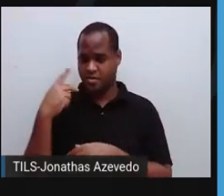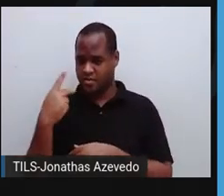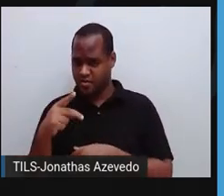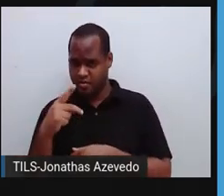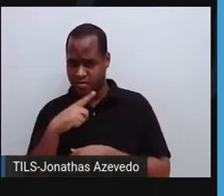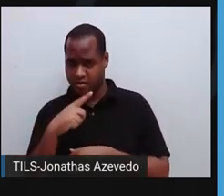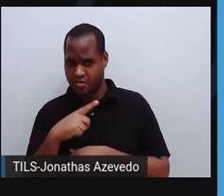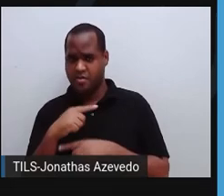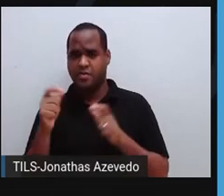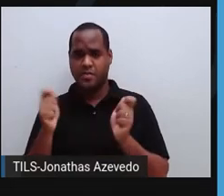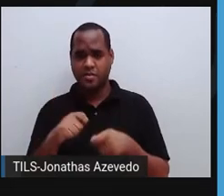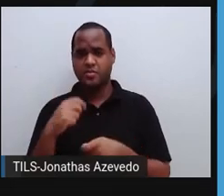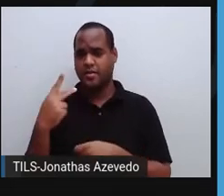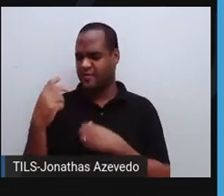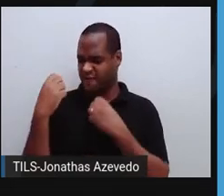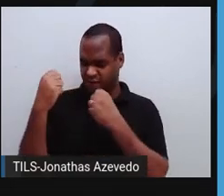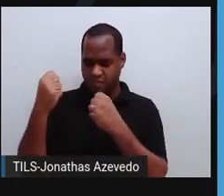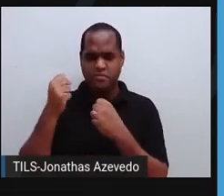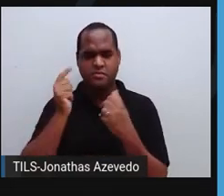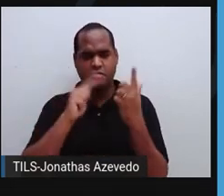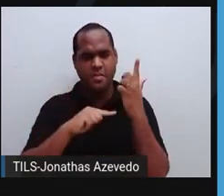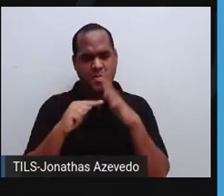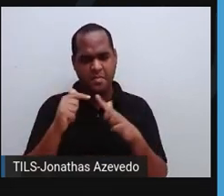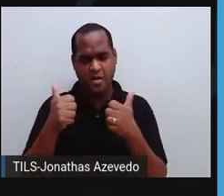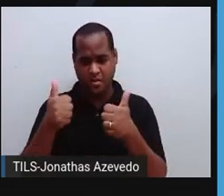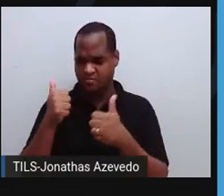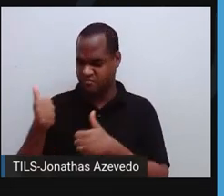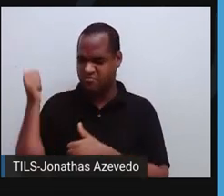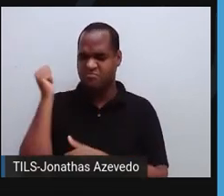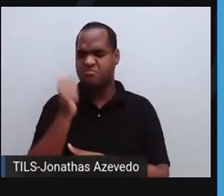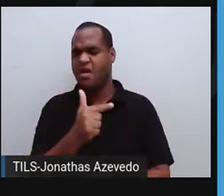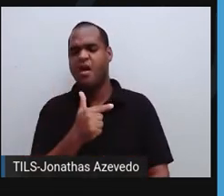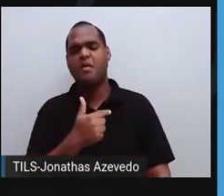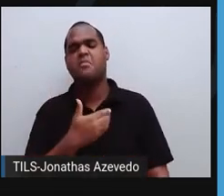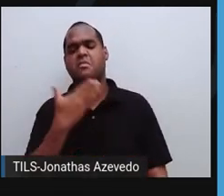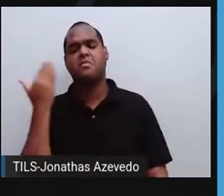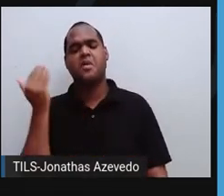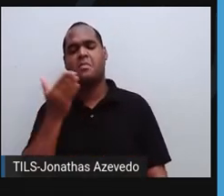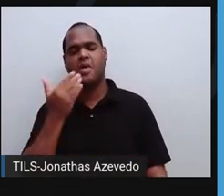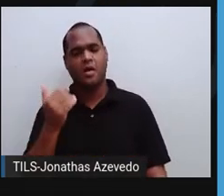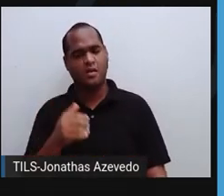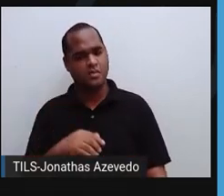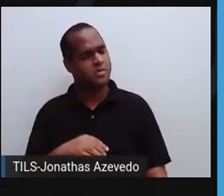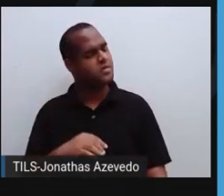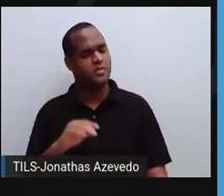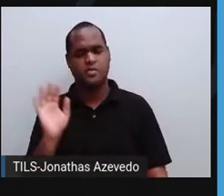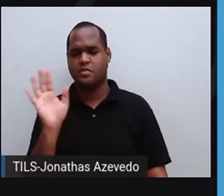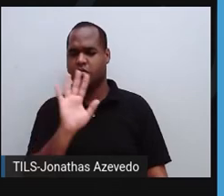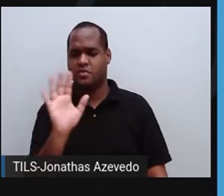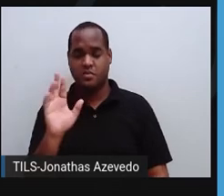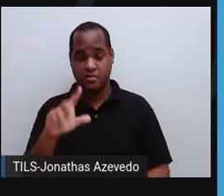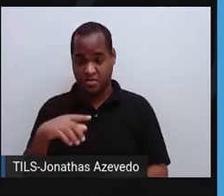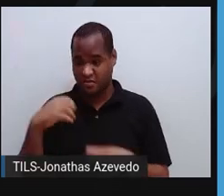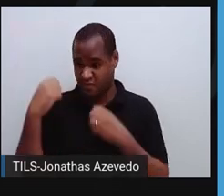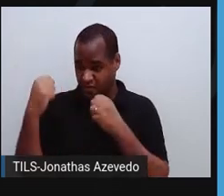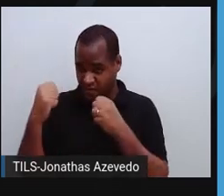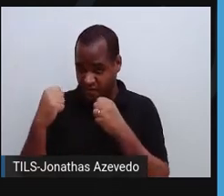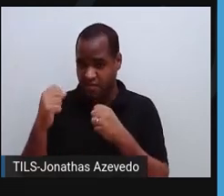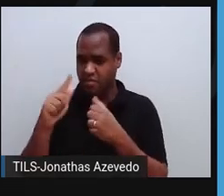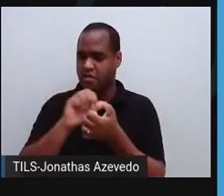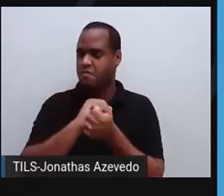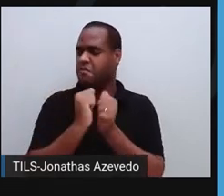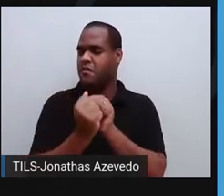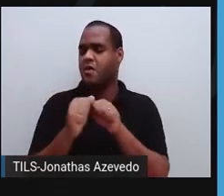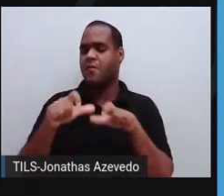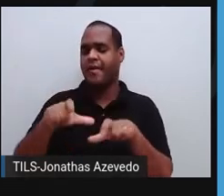que o mais forte sobrevive. Ou falam isso, o mais forte sobrevive. Não necessariamente o mais forte. O mais adaptado